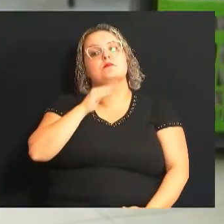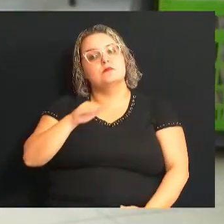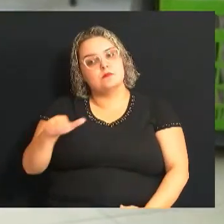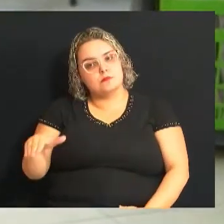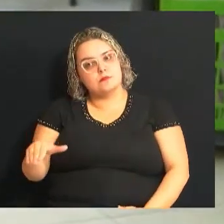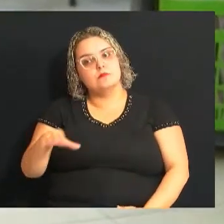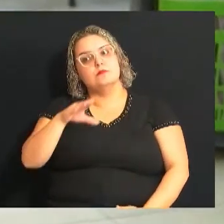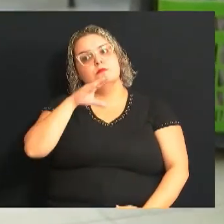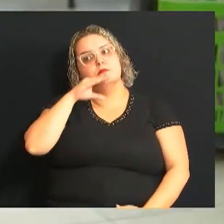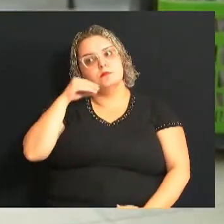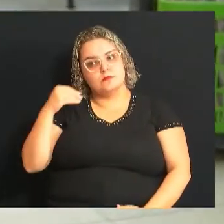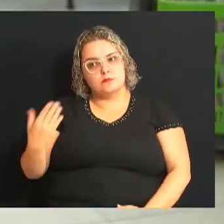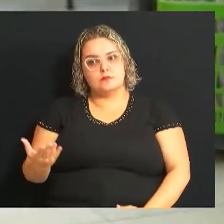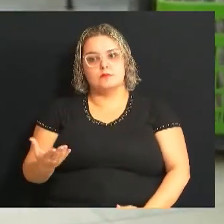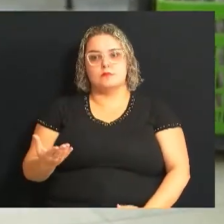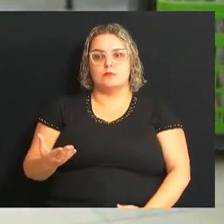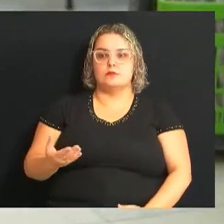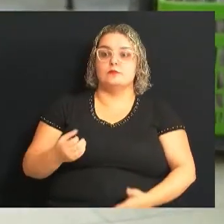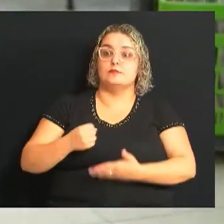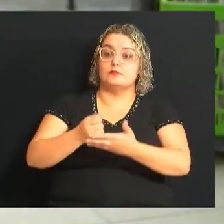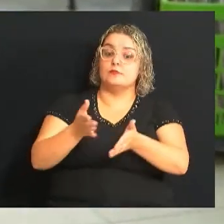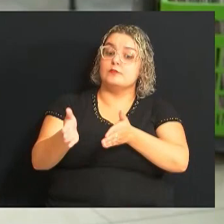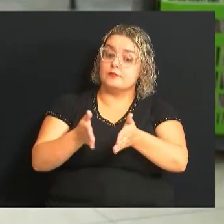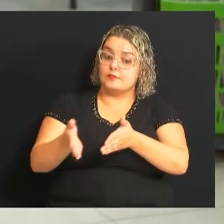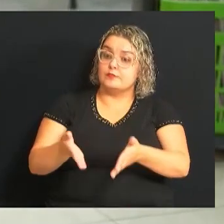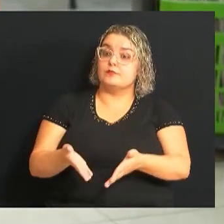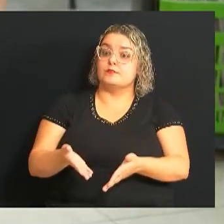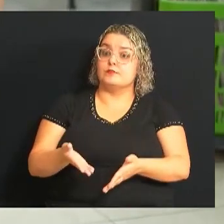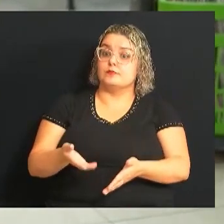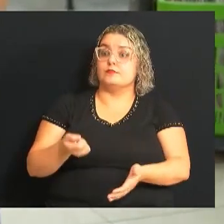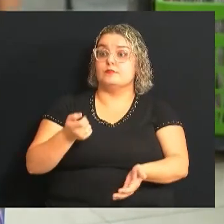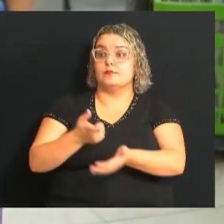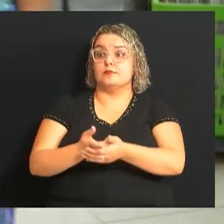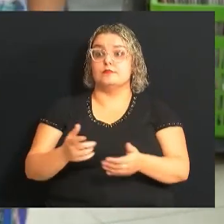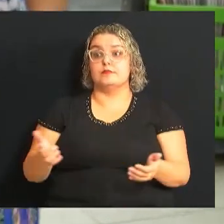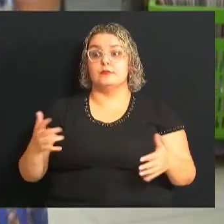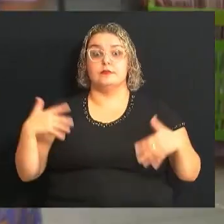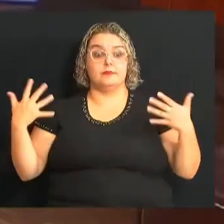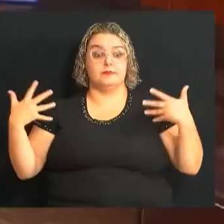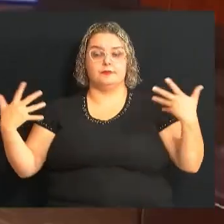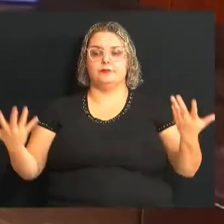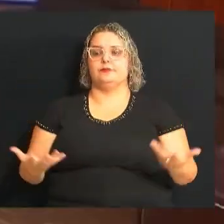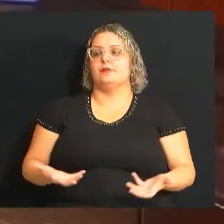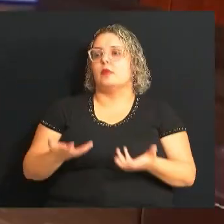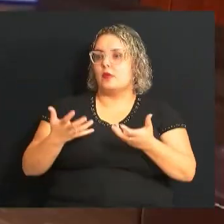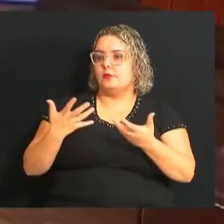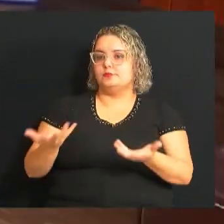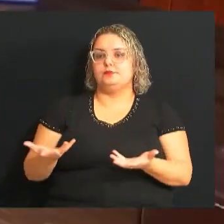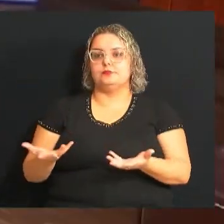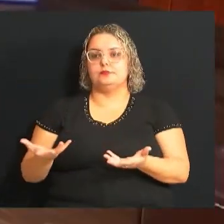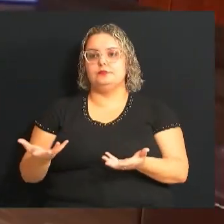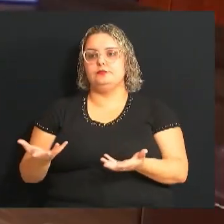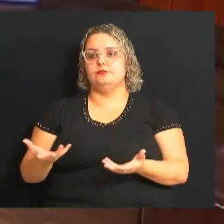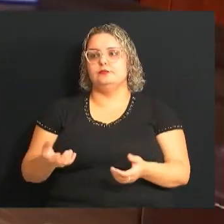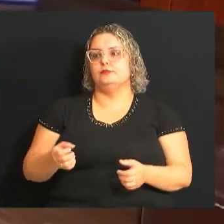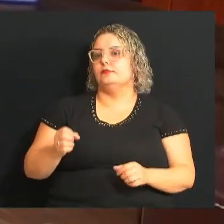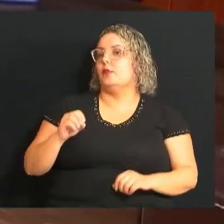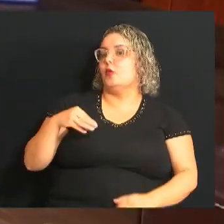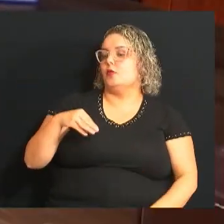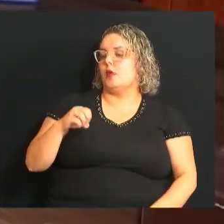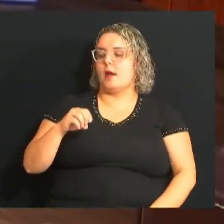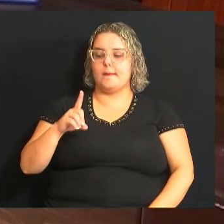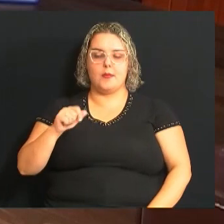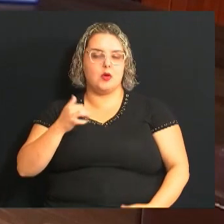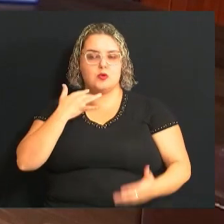momento da compra, né? Porque elas se empolgam, elas querem aquele item... O da moda, o